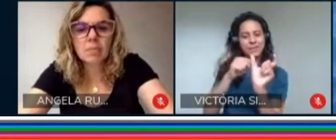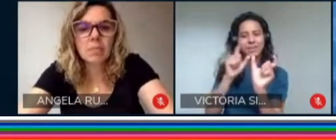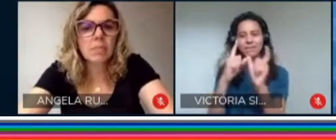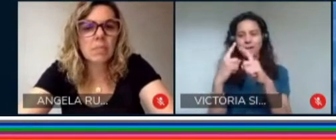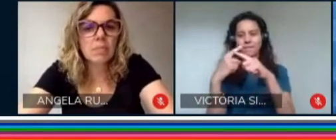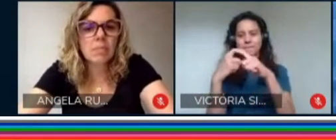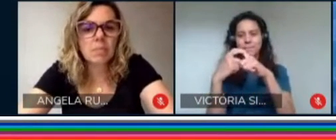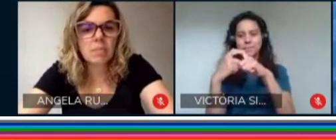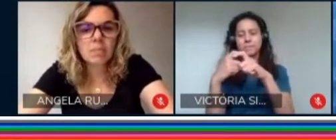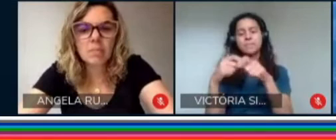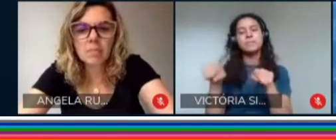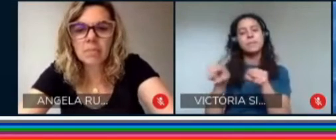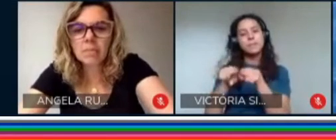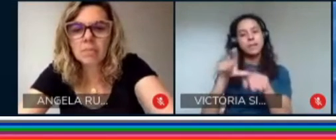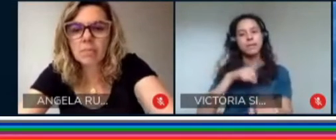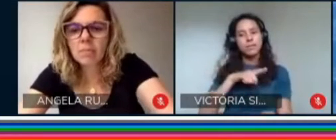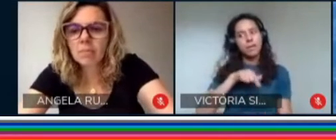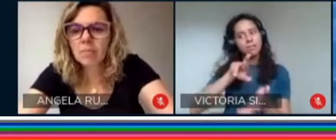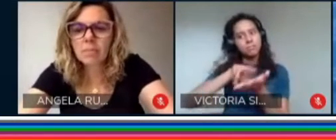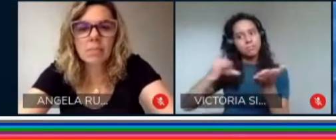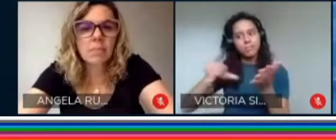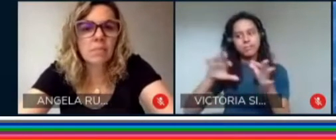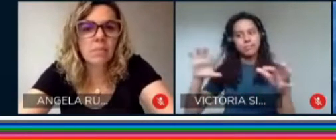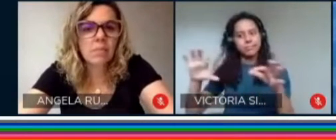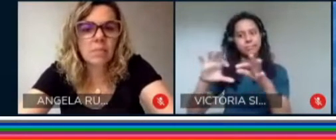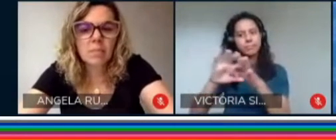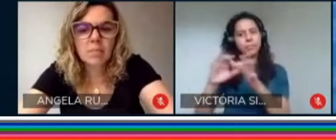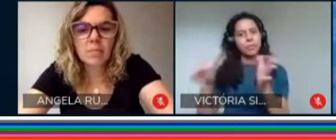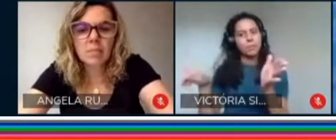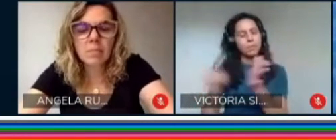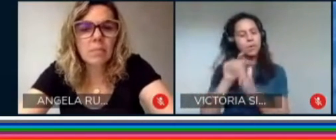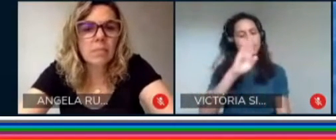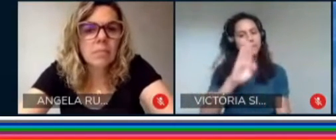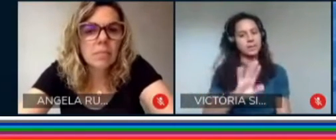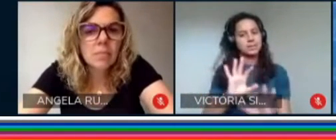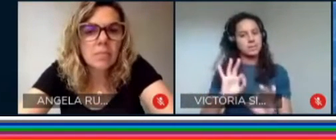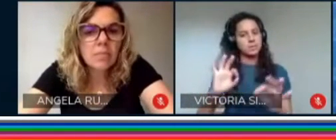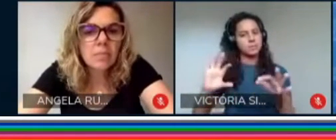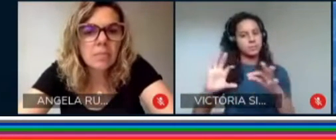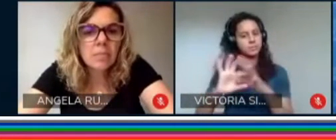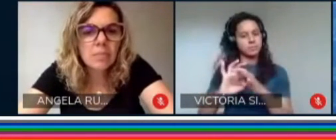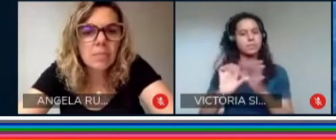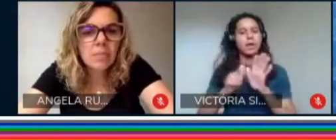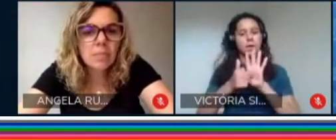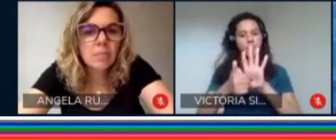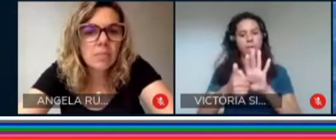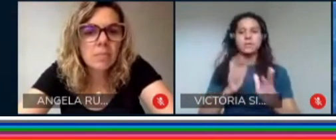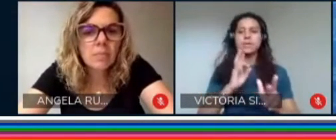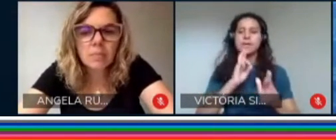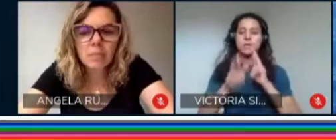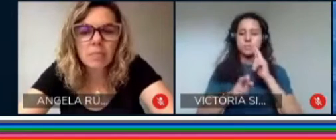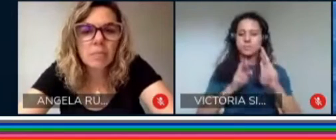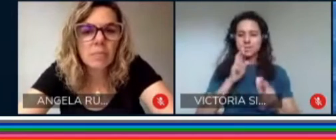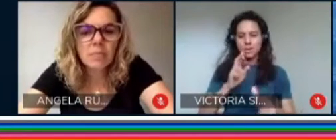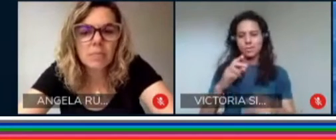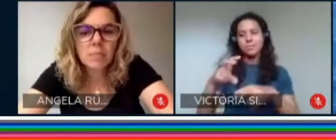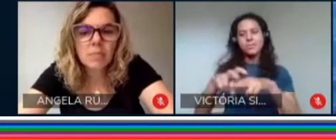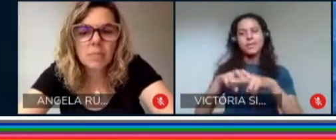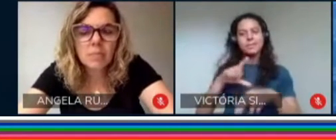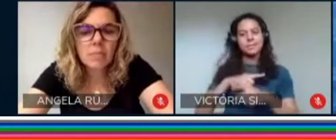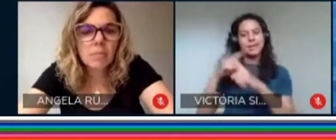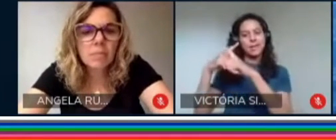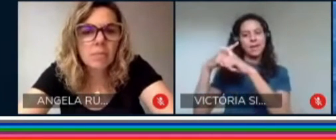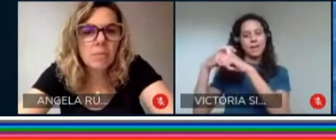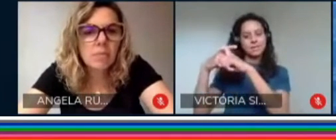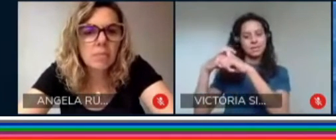alguma variante do termo, então eu coloco eu coloco o asterisco, né? Isso é uma construção